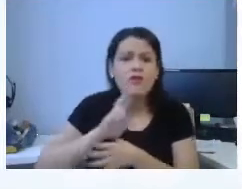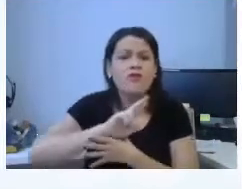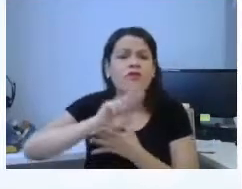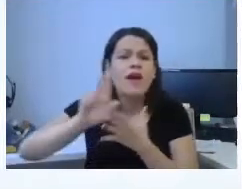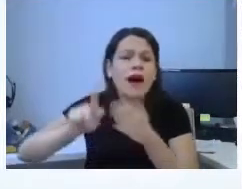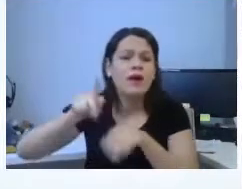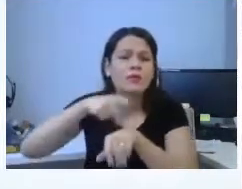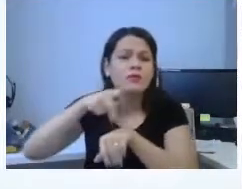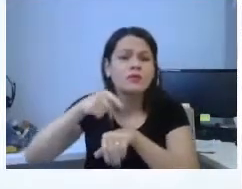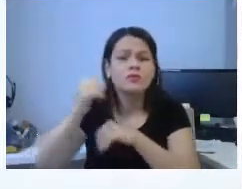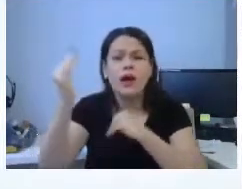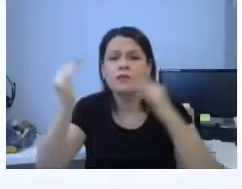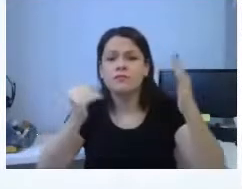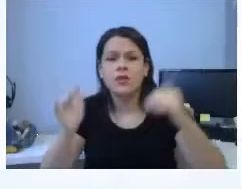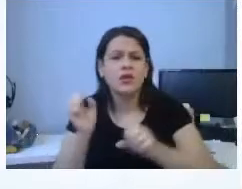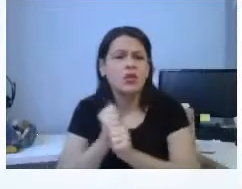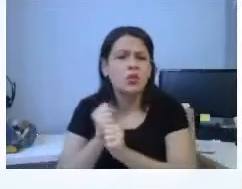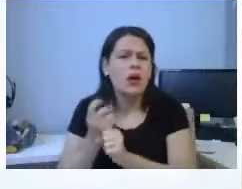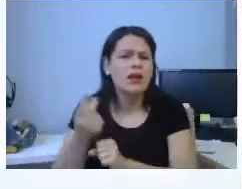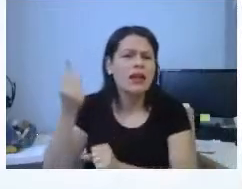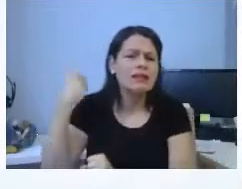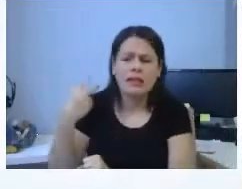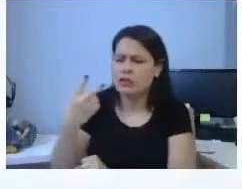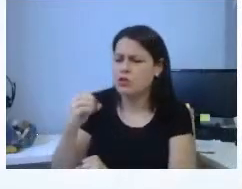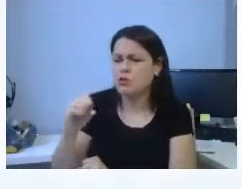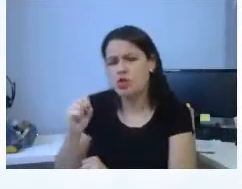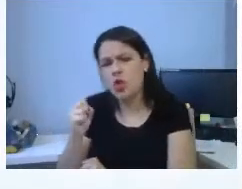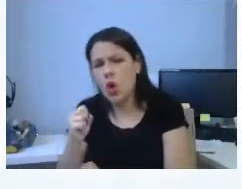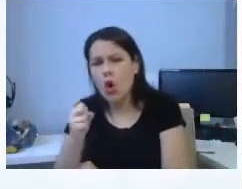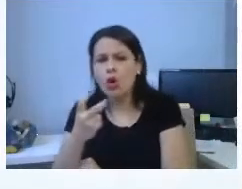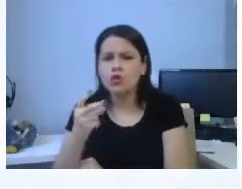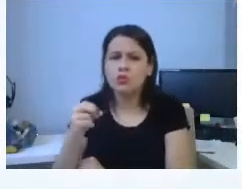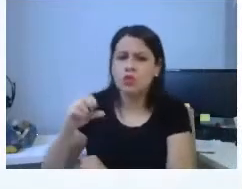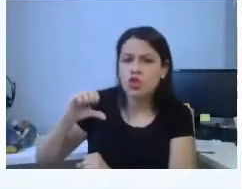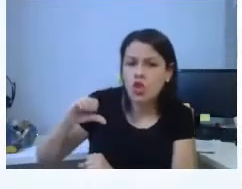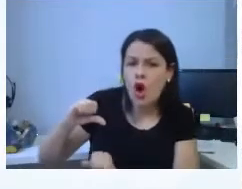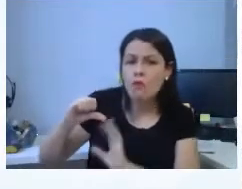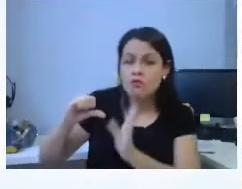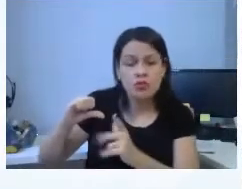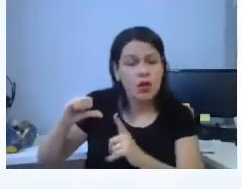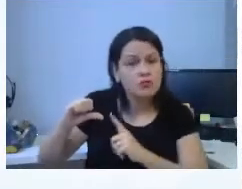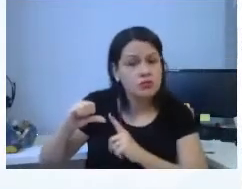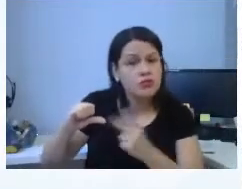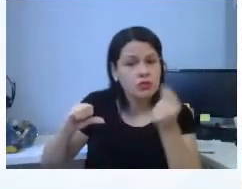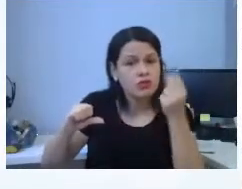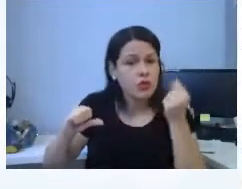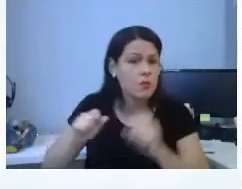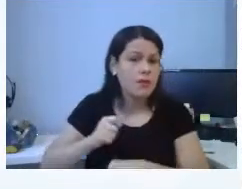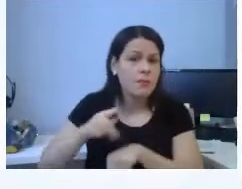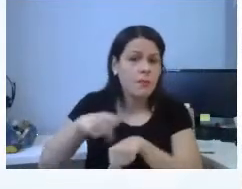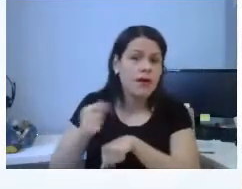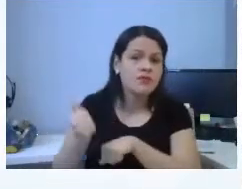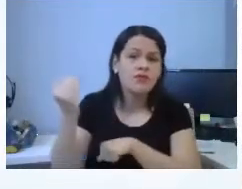de 2009, 2008, ele já vinha sendo utilizado, e, lógico, com as